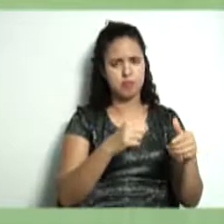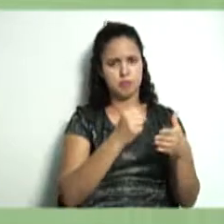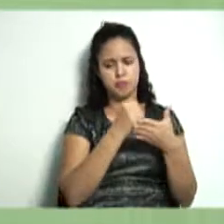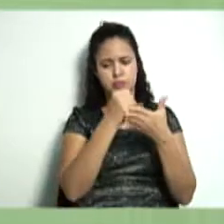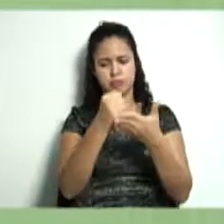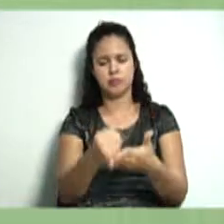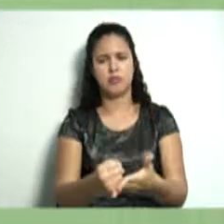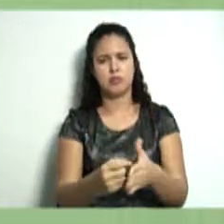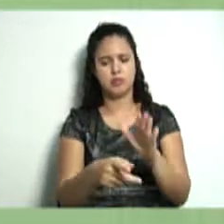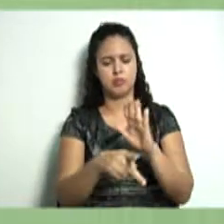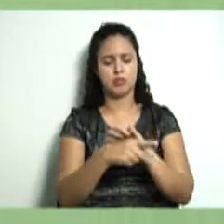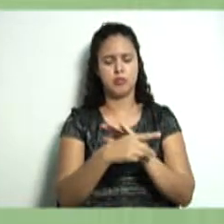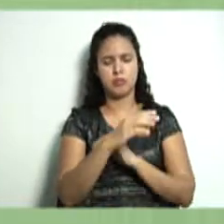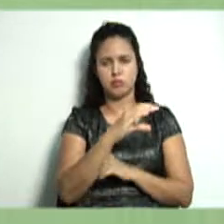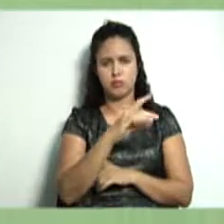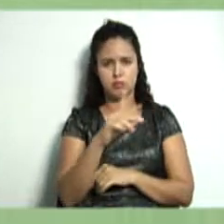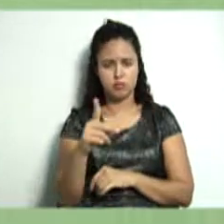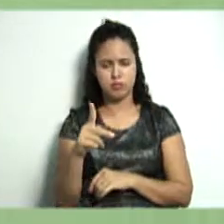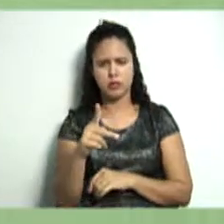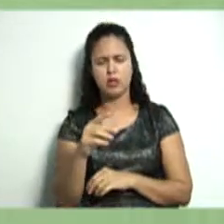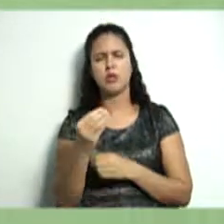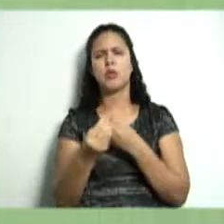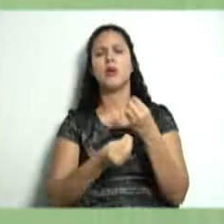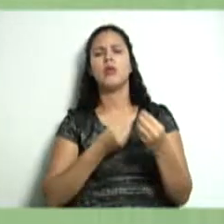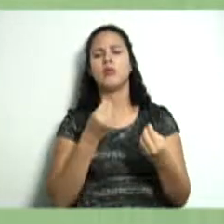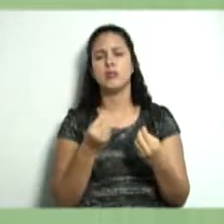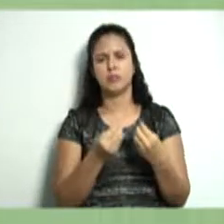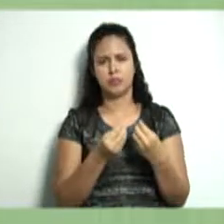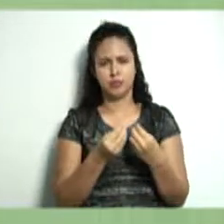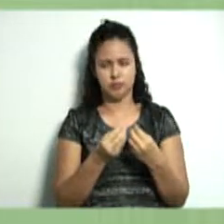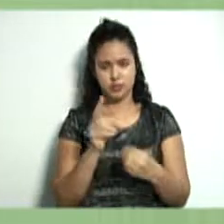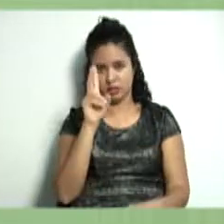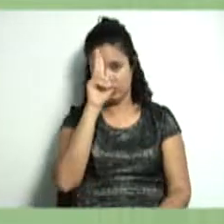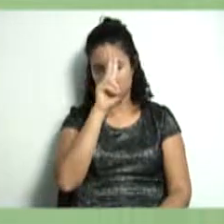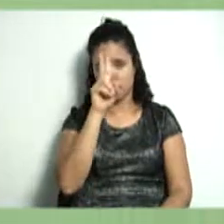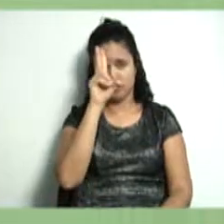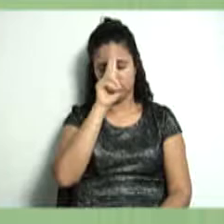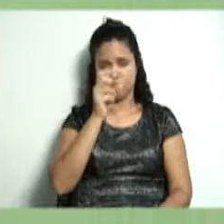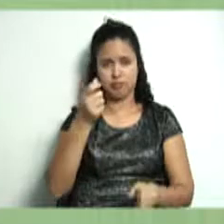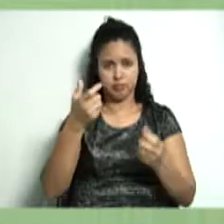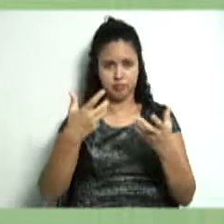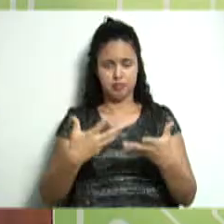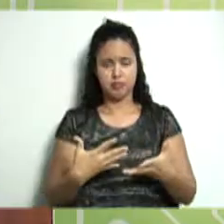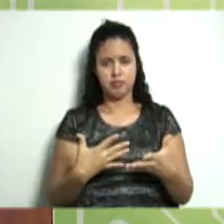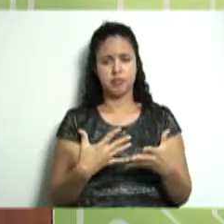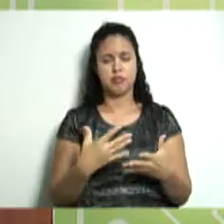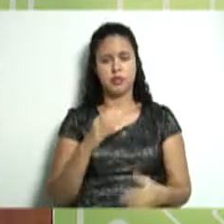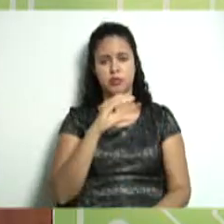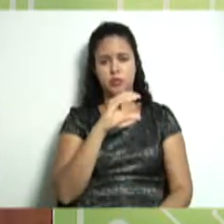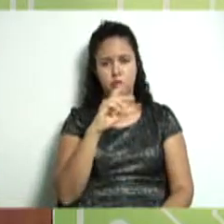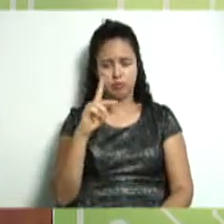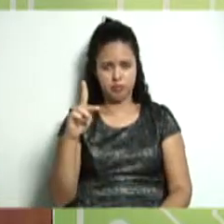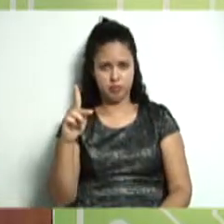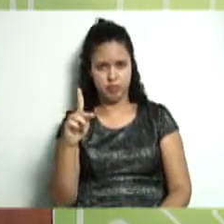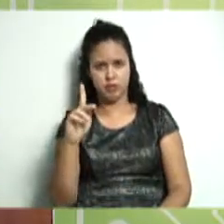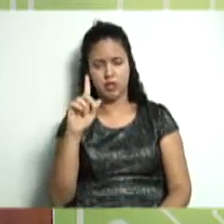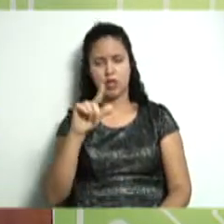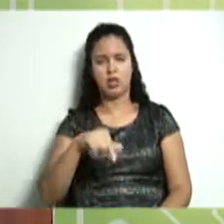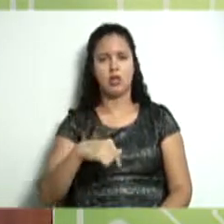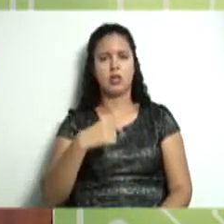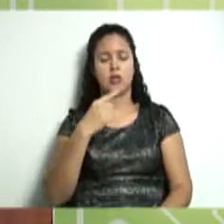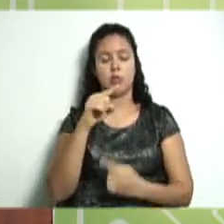pela cooperativa. Como assim, professora? Lembra que a gente disse que a cooperativa ela tem